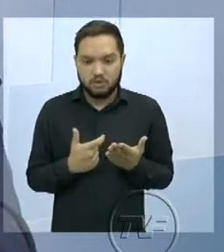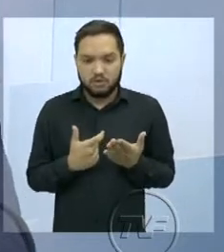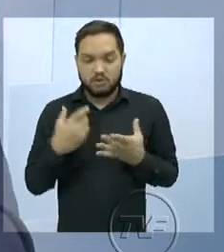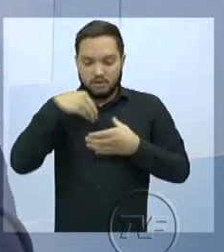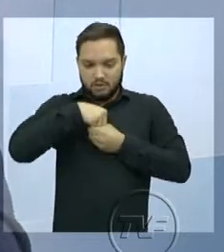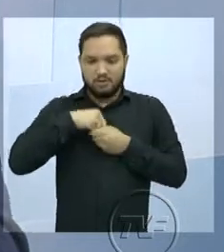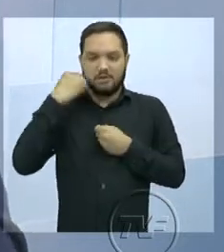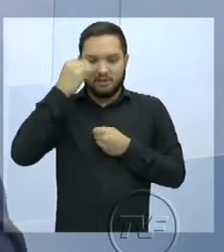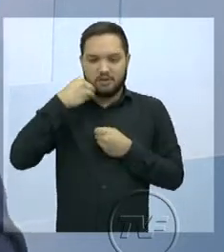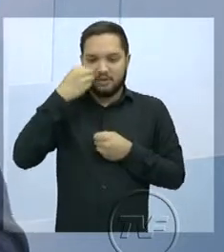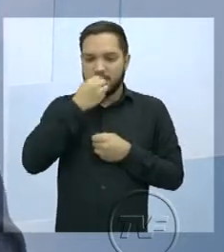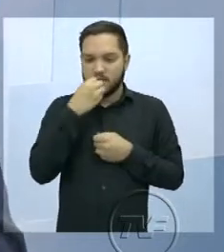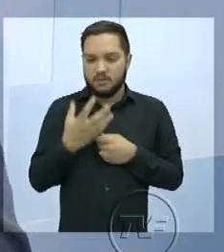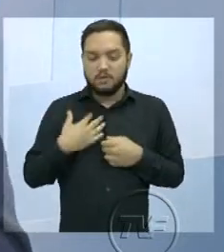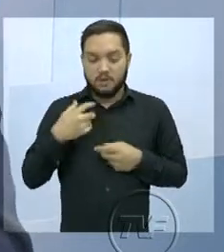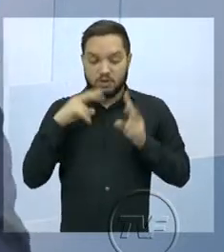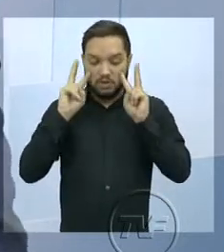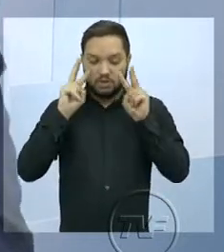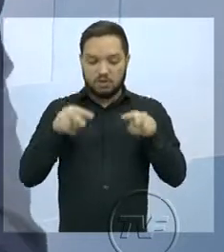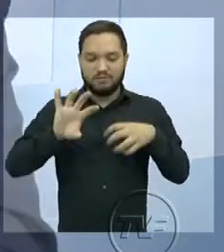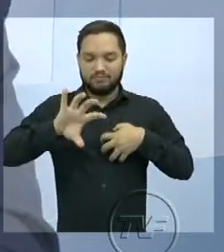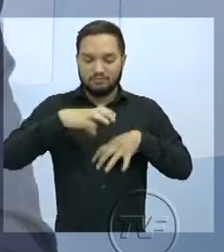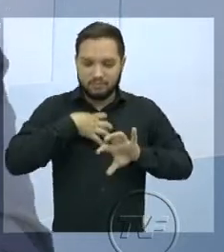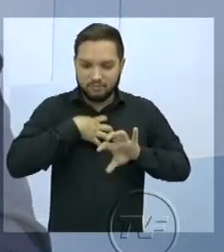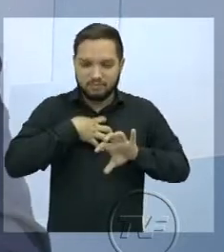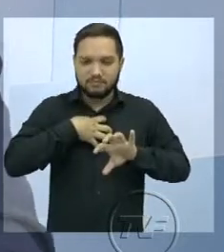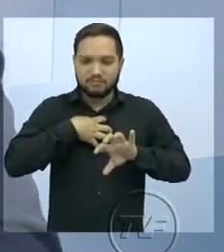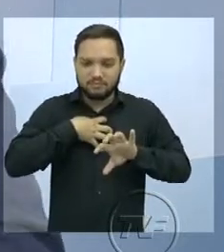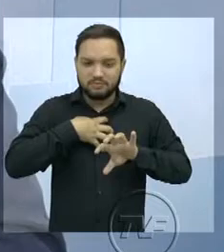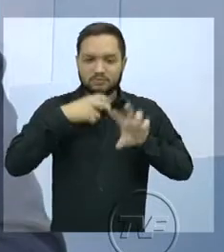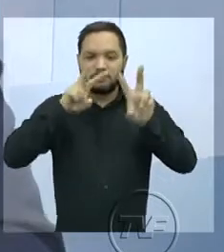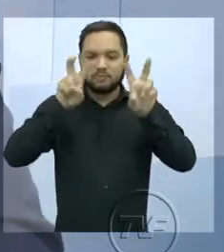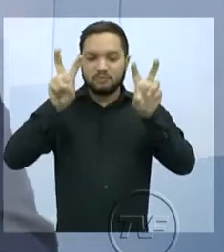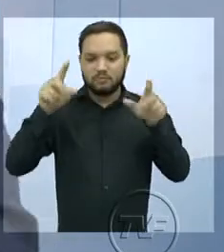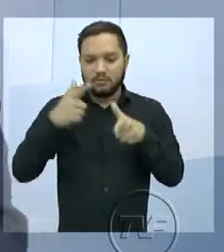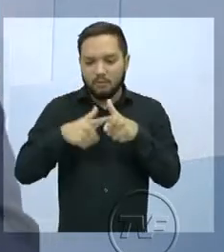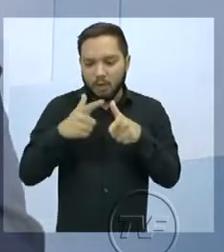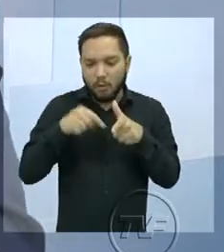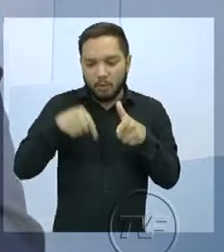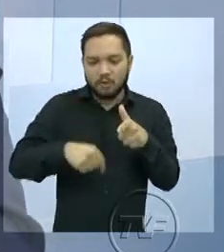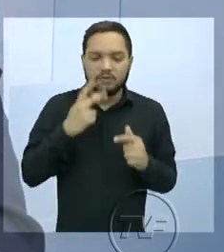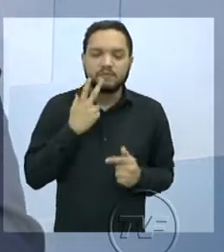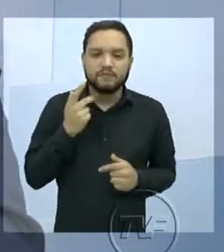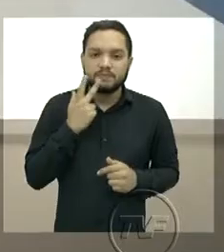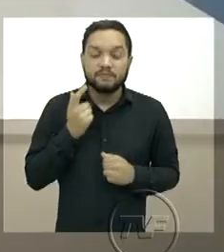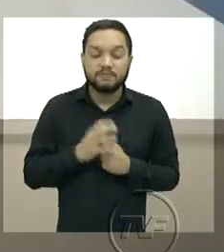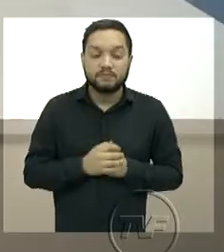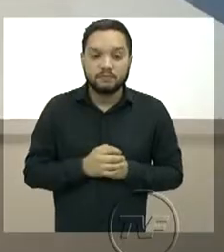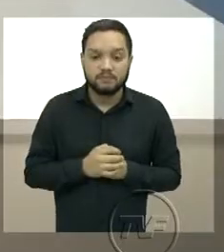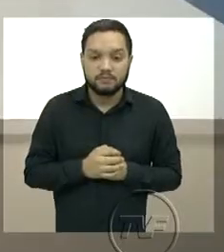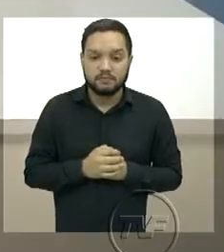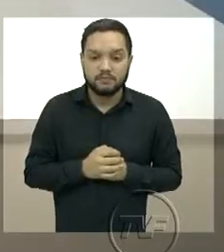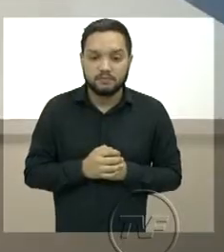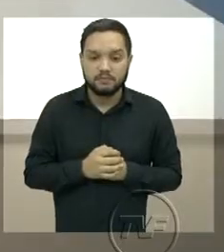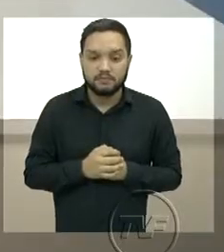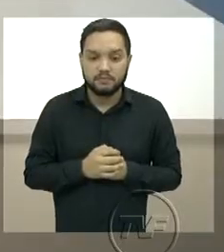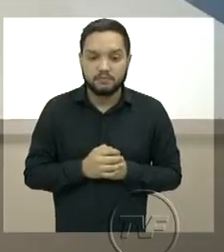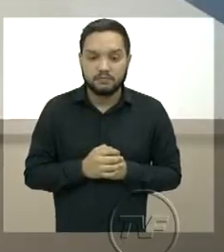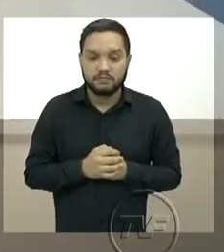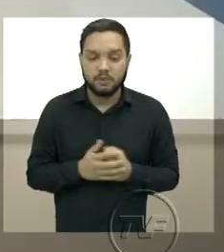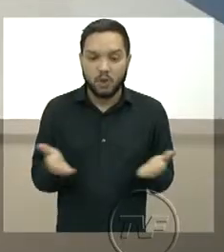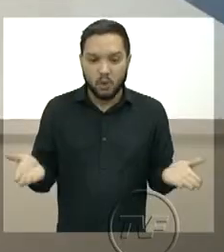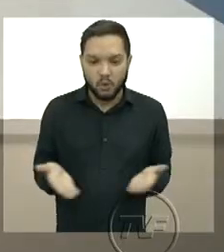um olhar um pouco mais sensível às questões políticas da nossa cidade. Muito bem, no contexto, na conjuntura